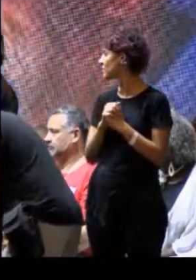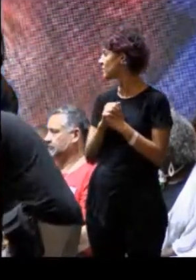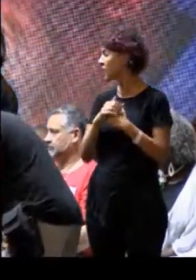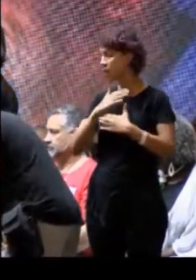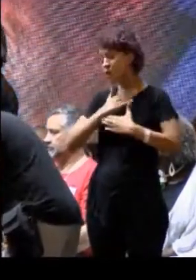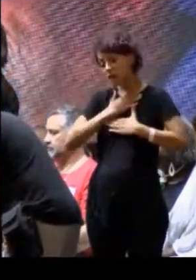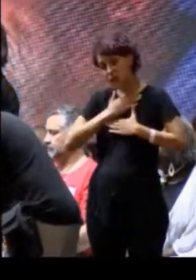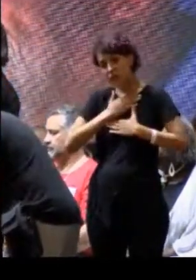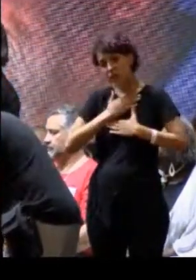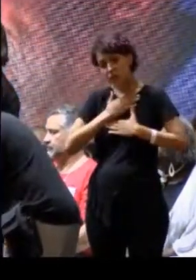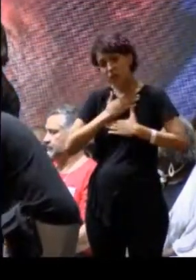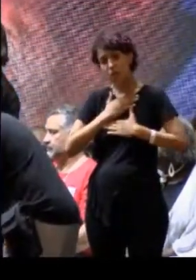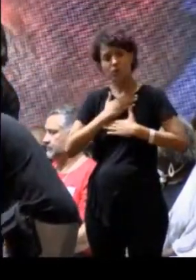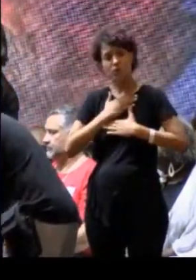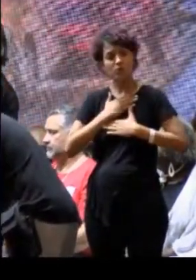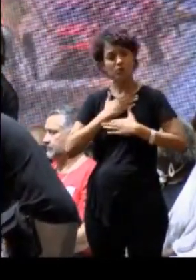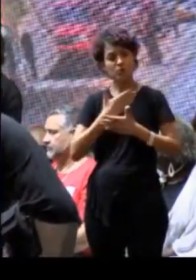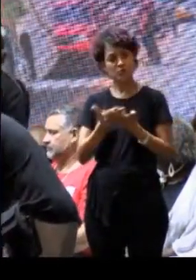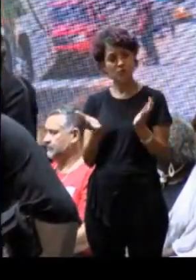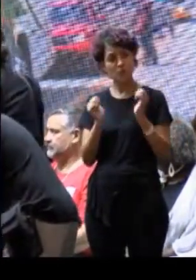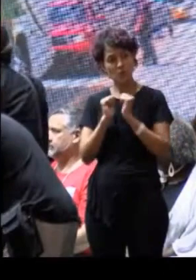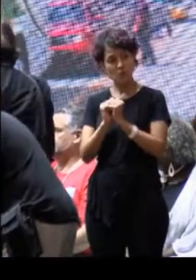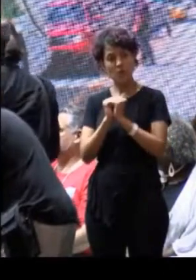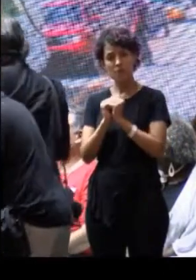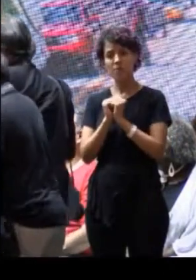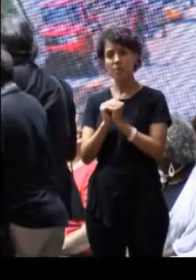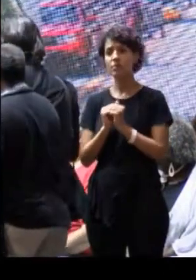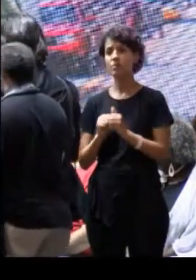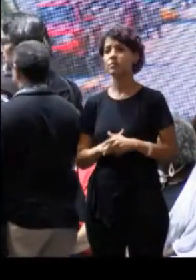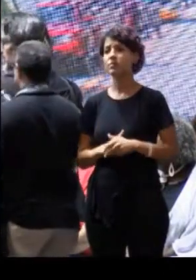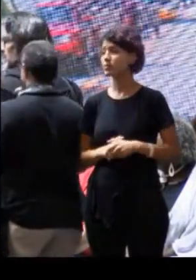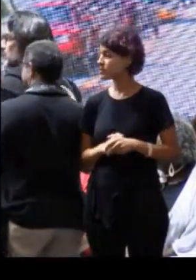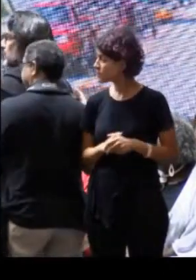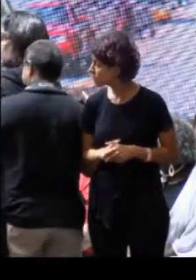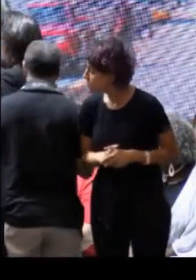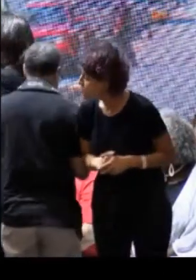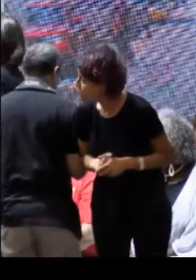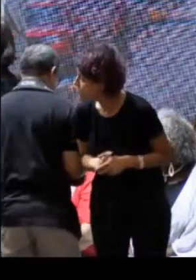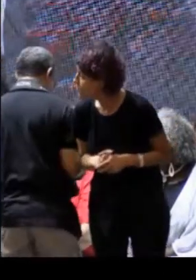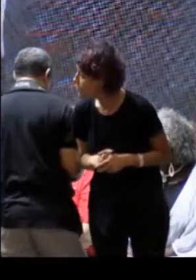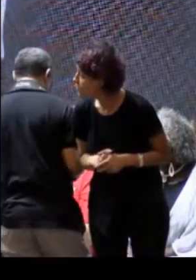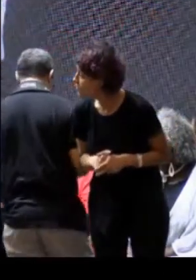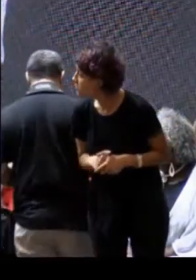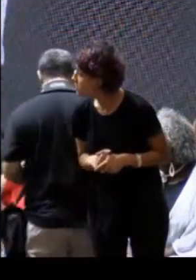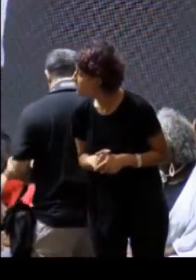queridos companheiros do PCO, a quem eu devo muito trabalho,